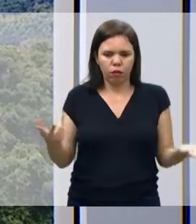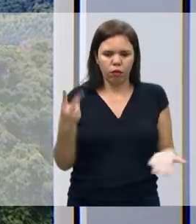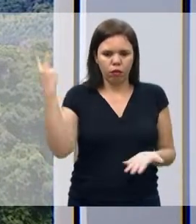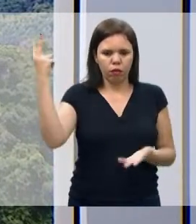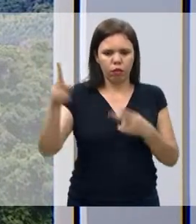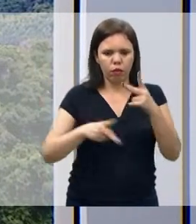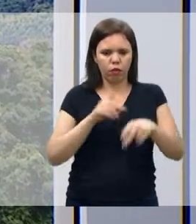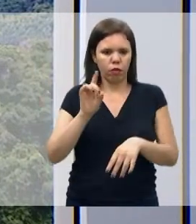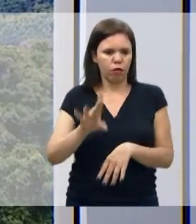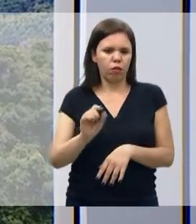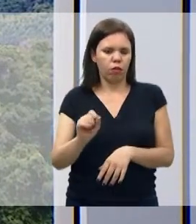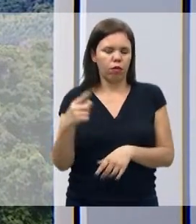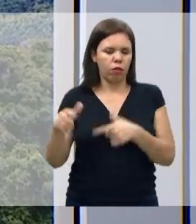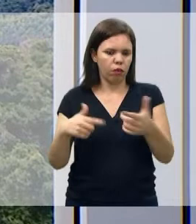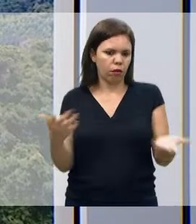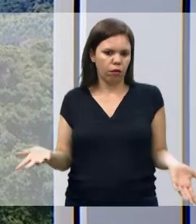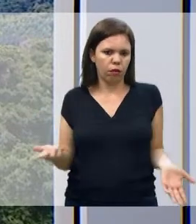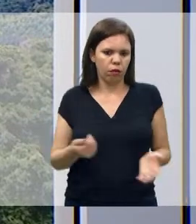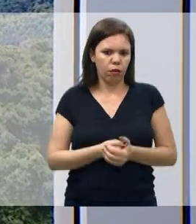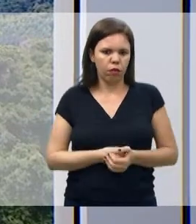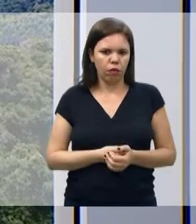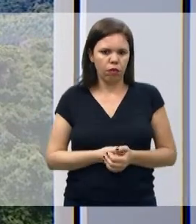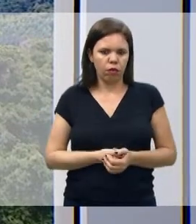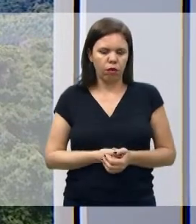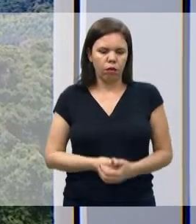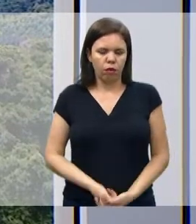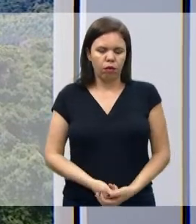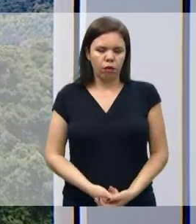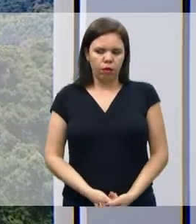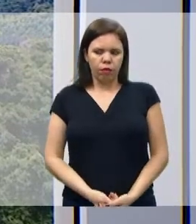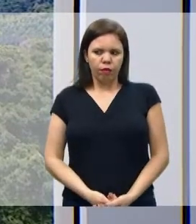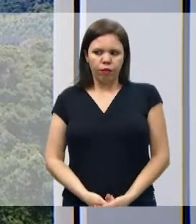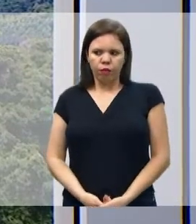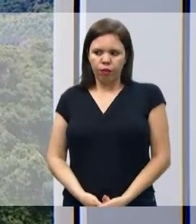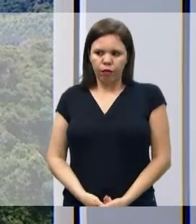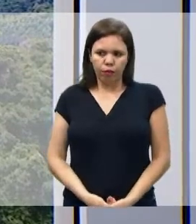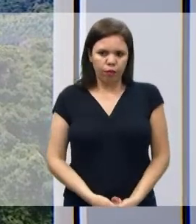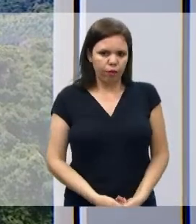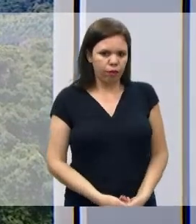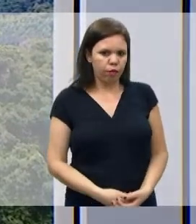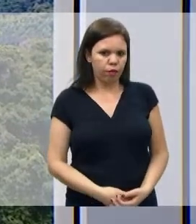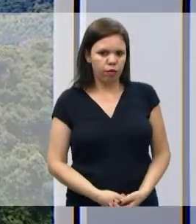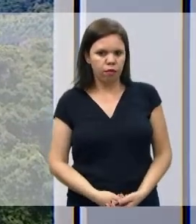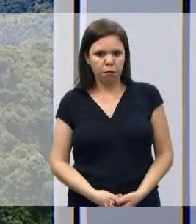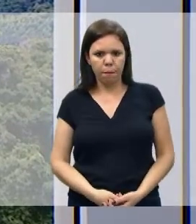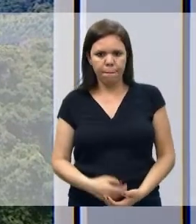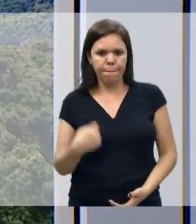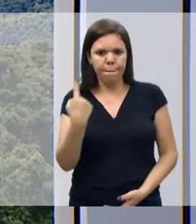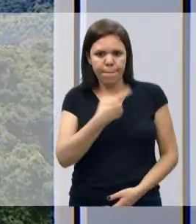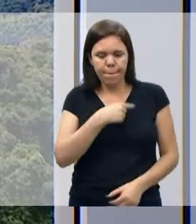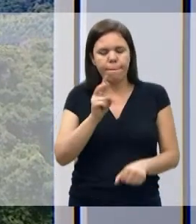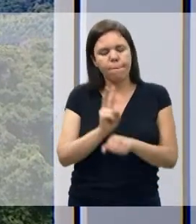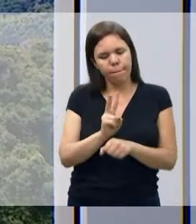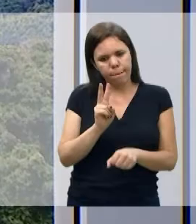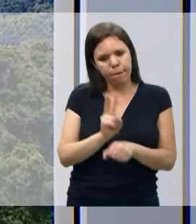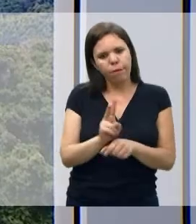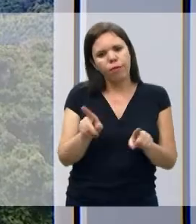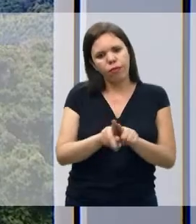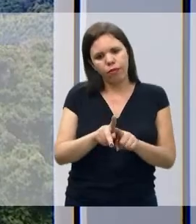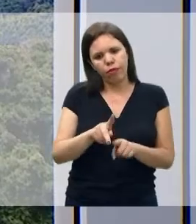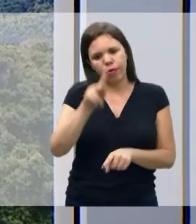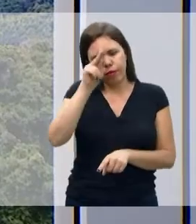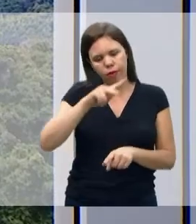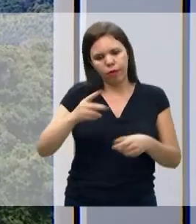valorizar as pessoas somente através das relações de trabalho. Então, que nosso cuidado seja a nossa